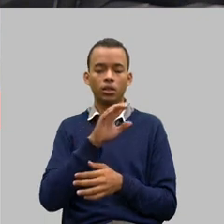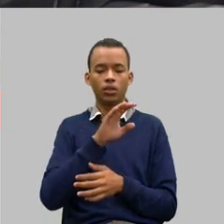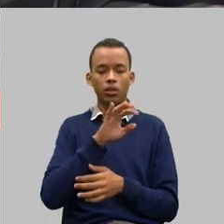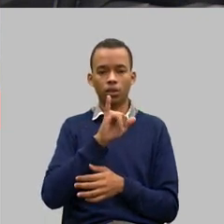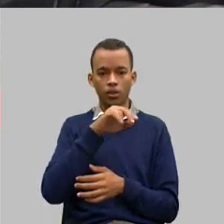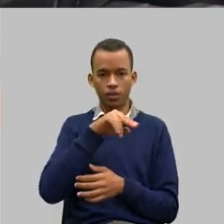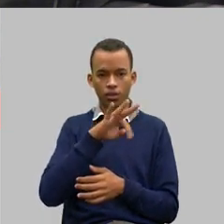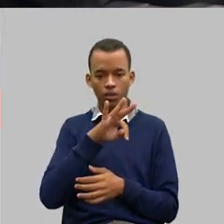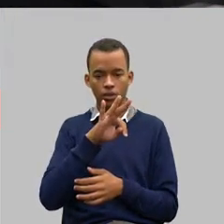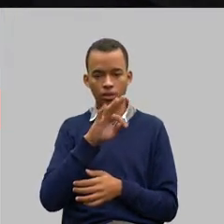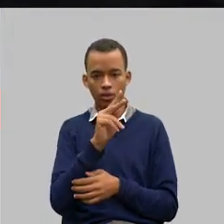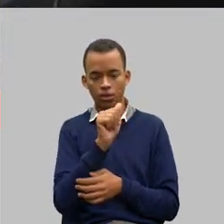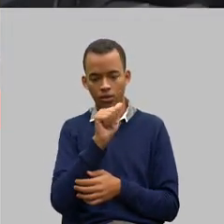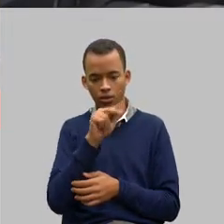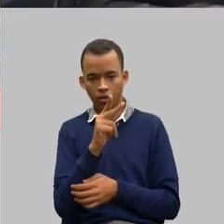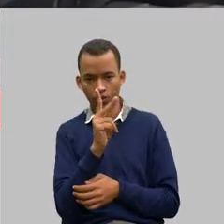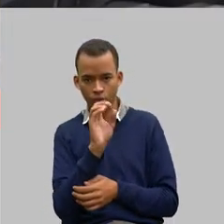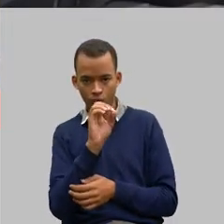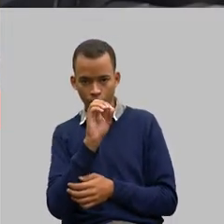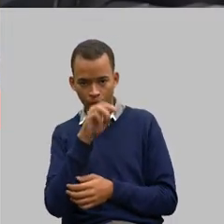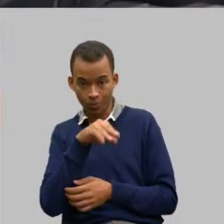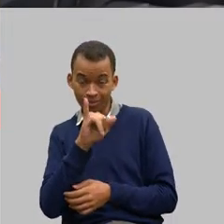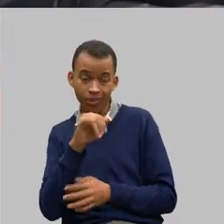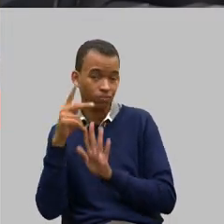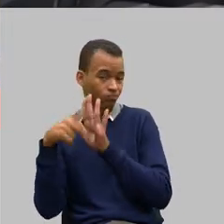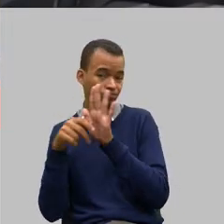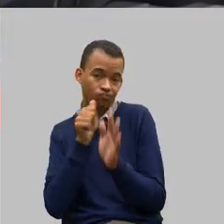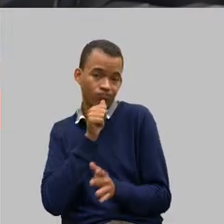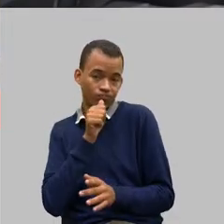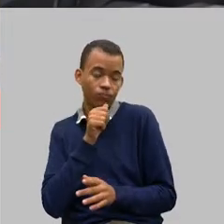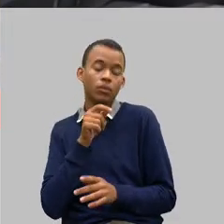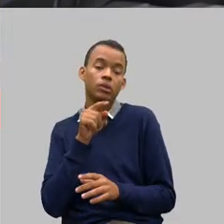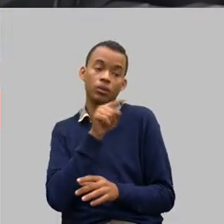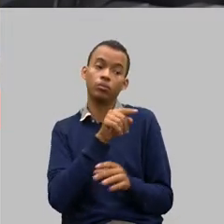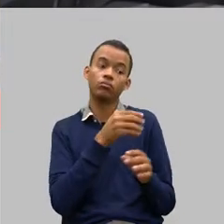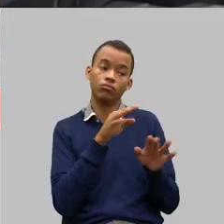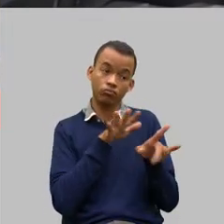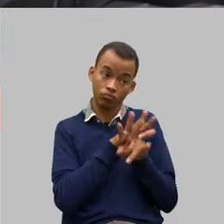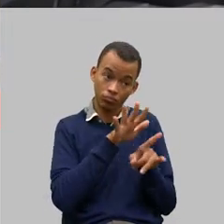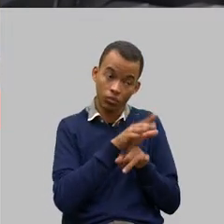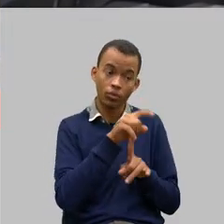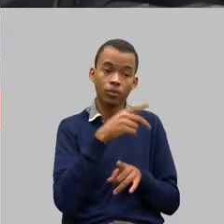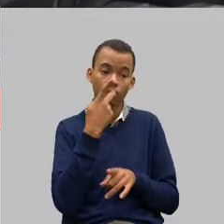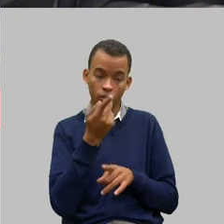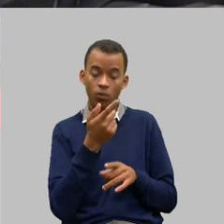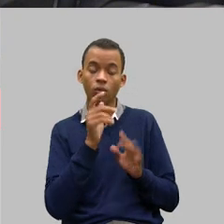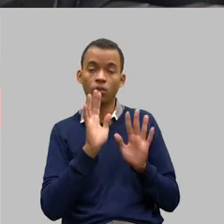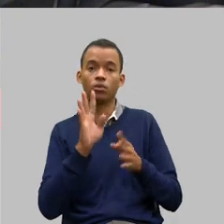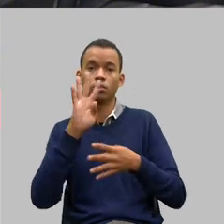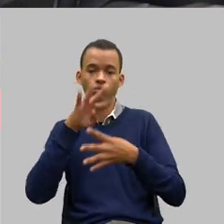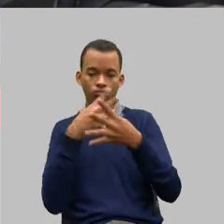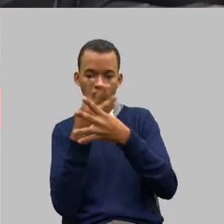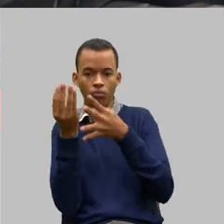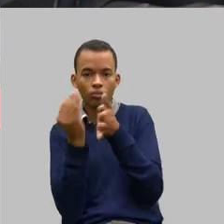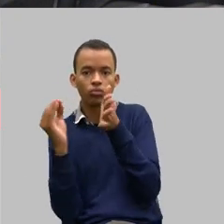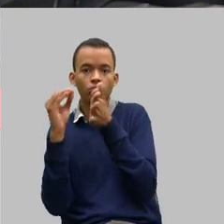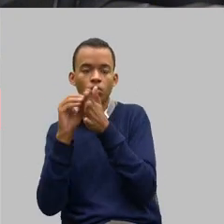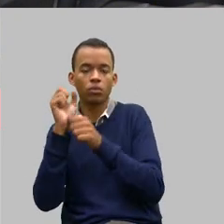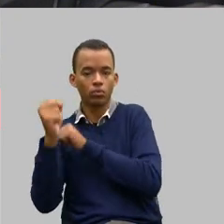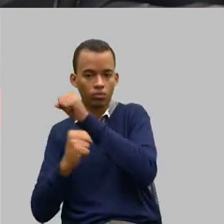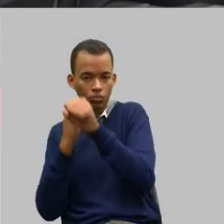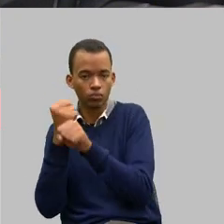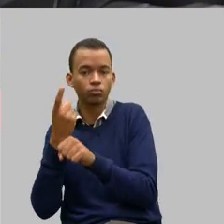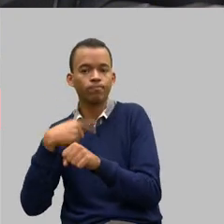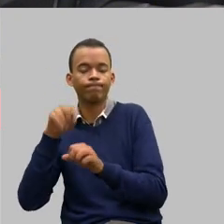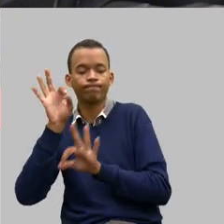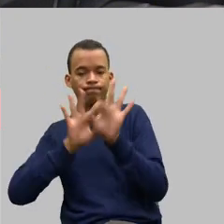não tem e não tem projeto ainda aí de novo né a partir da demanda também entra no nosso fluxo que acho que o primeiro passo é a gente avançar né na na